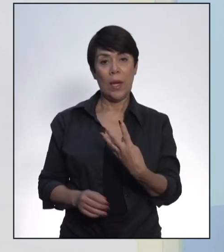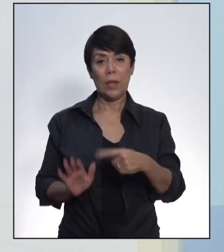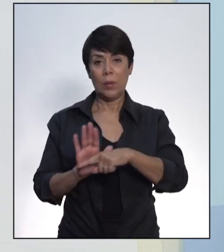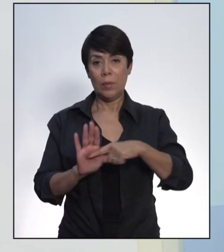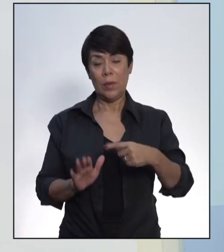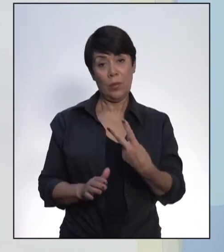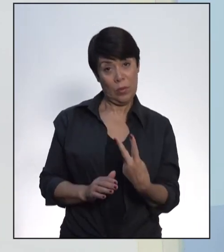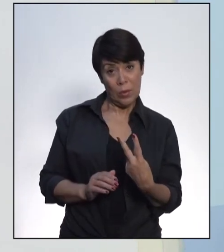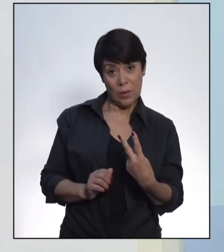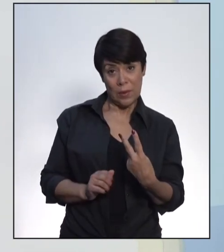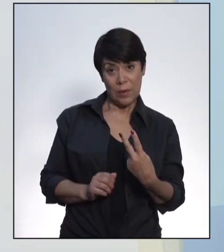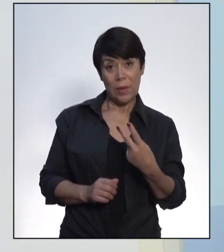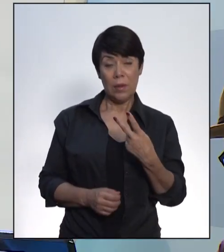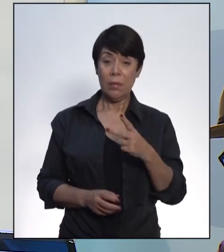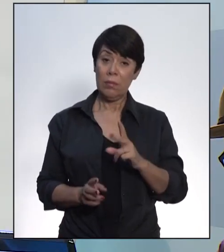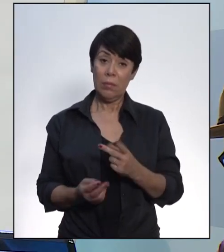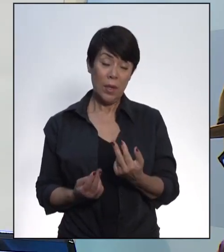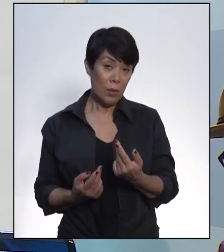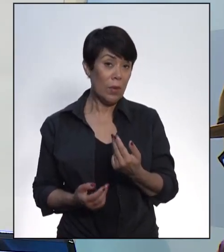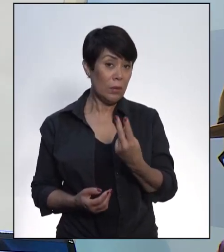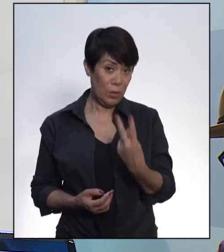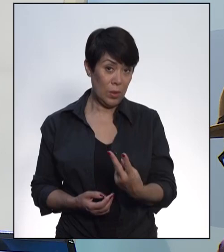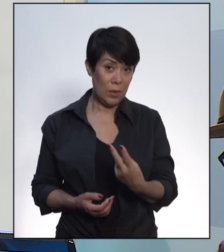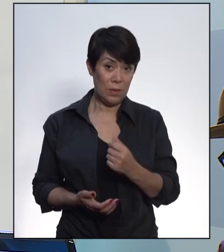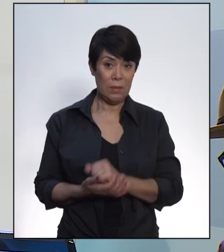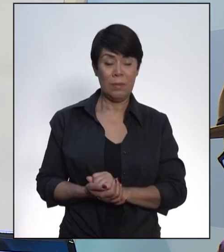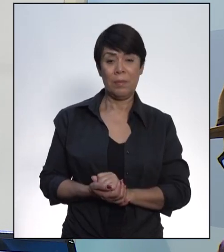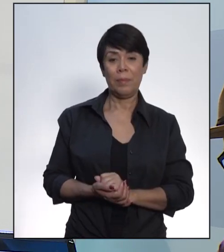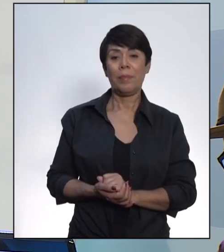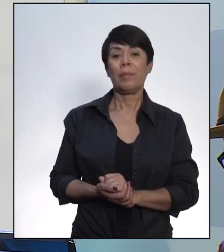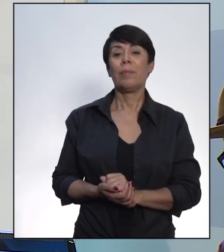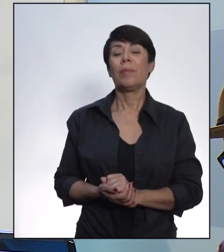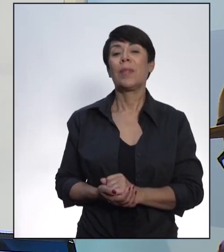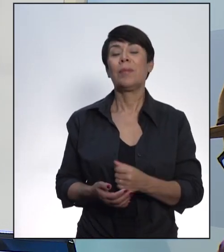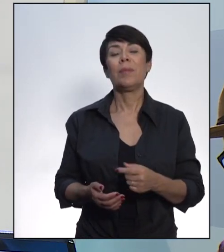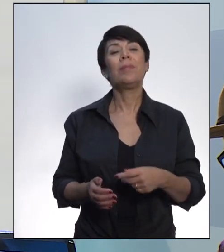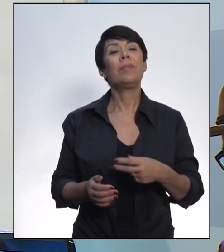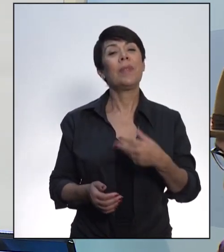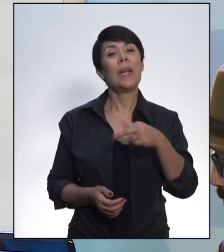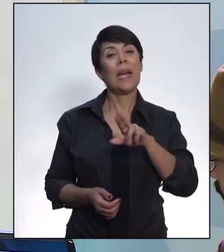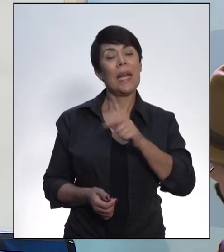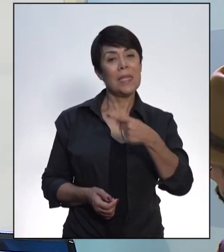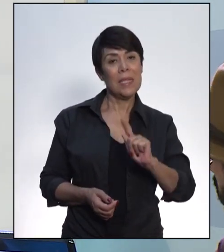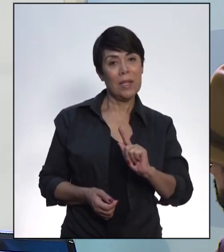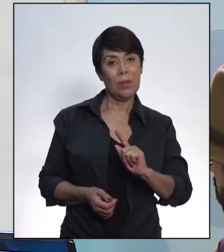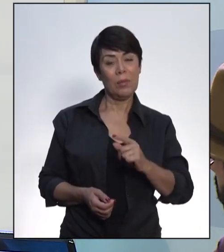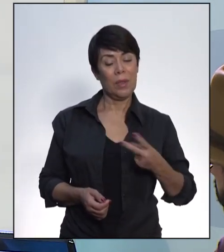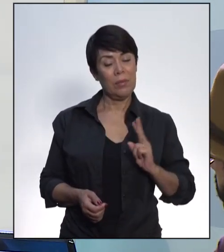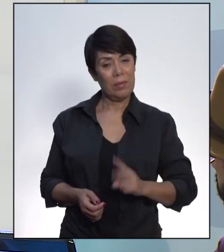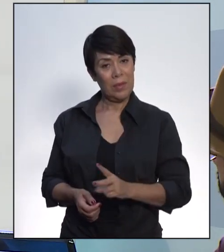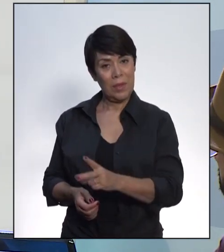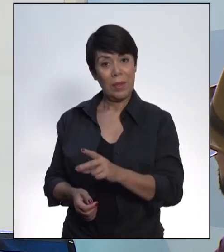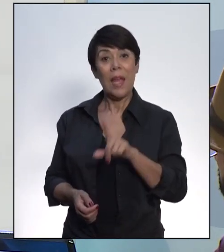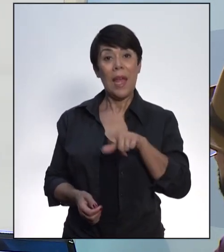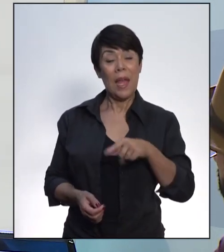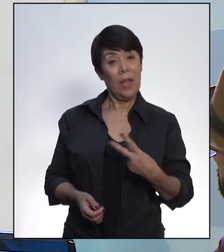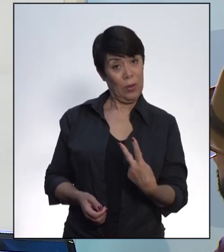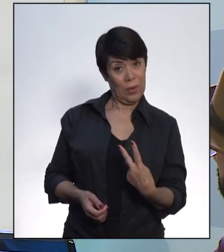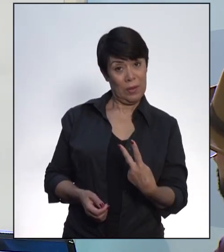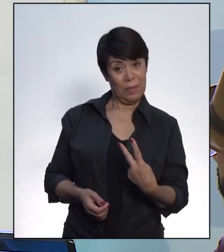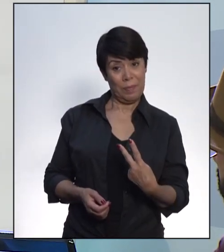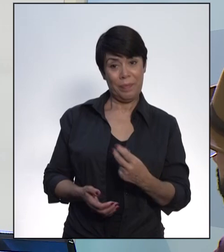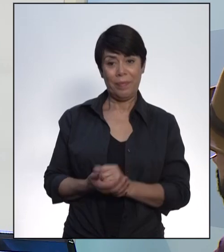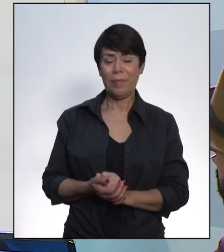menos 2 é 2. Então, a minha razão para esta sequência é 2.